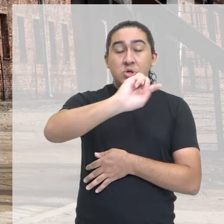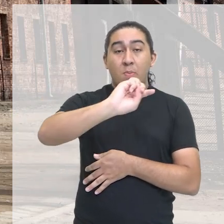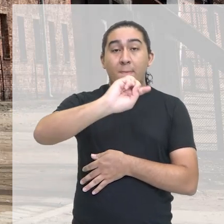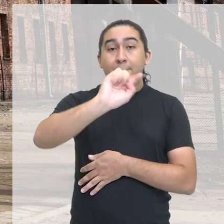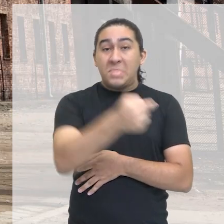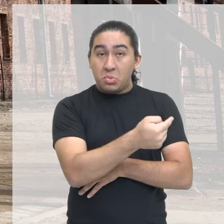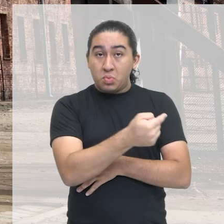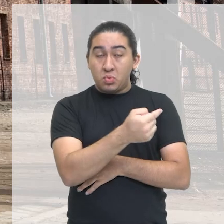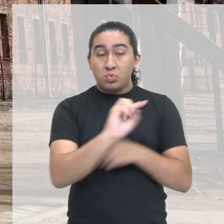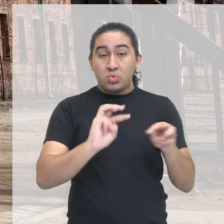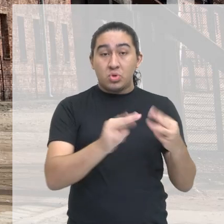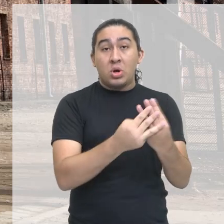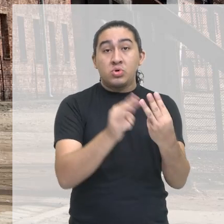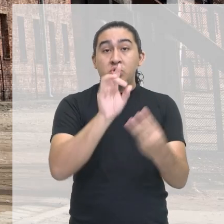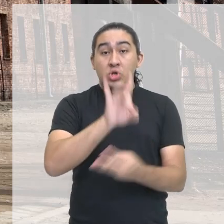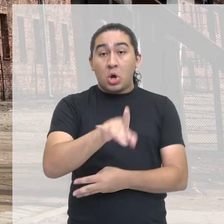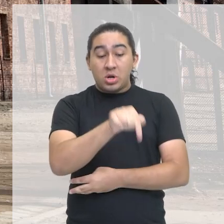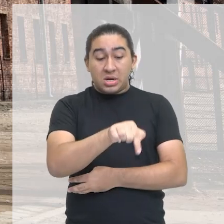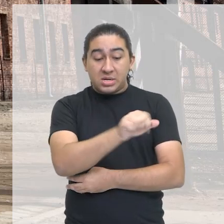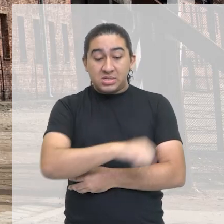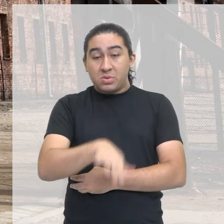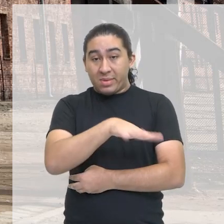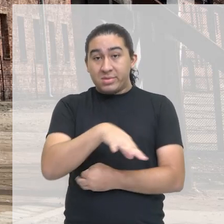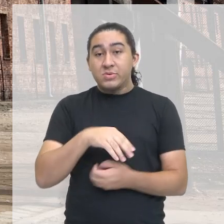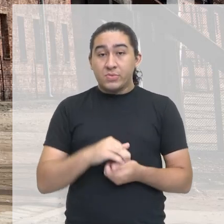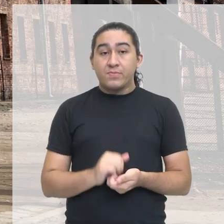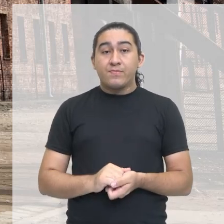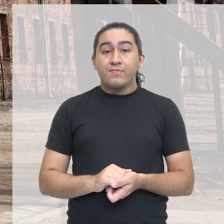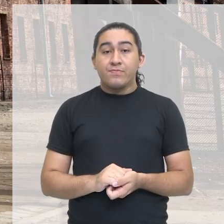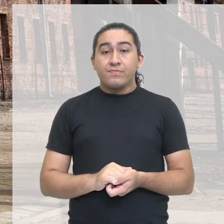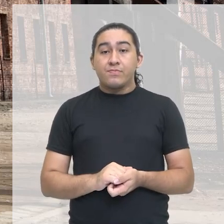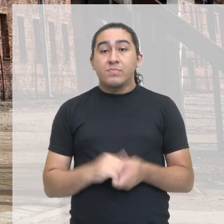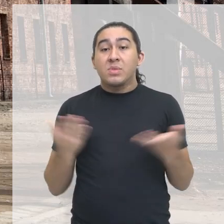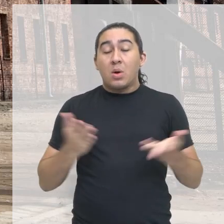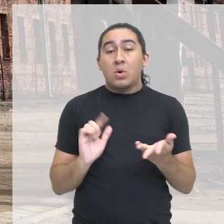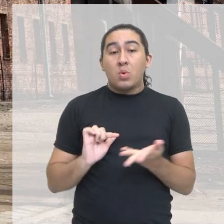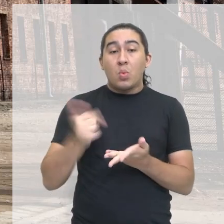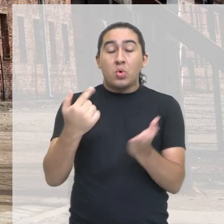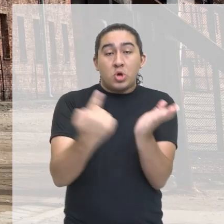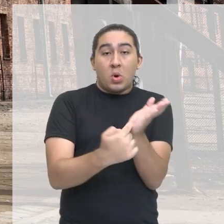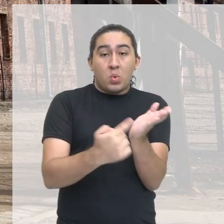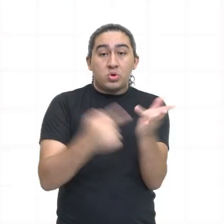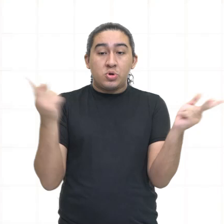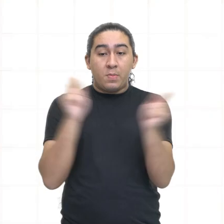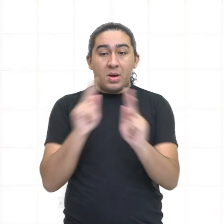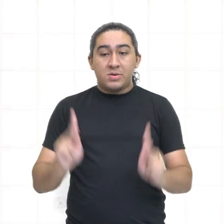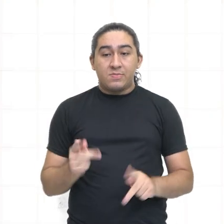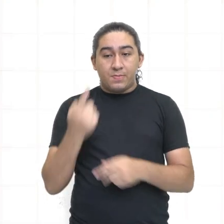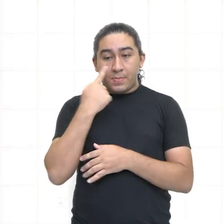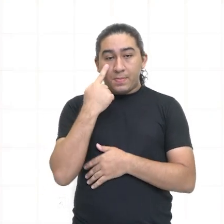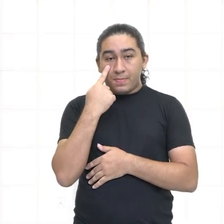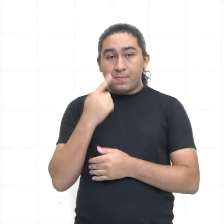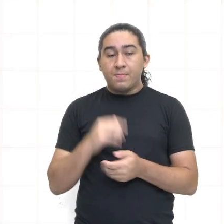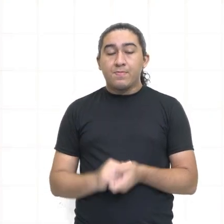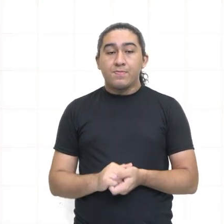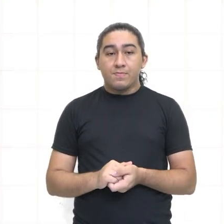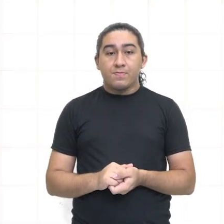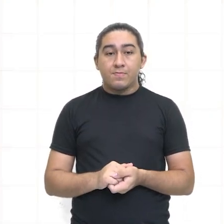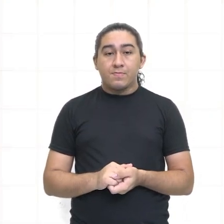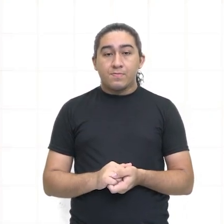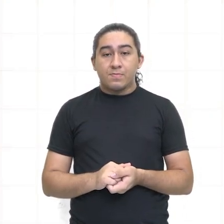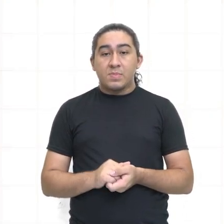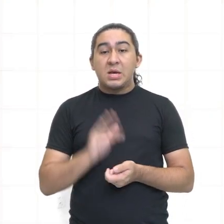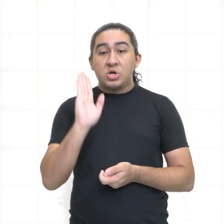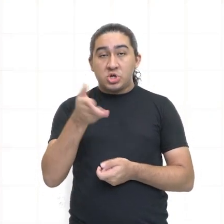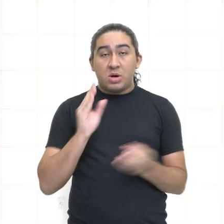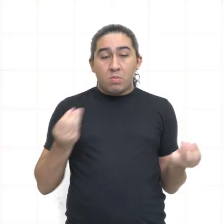2.700.000 judeus, somente aqui neste local, certo? Vamos agora para os acordos de paz, que foram